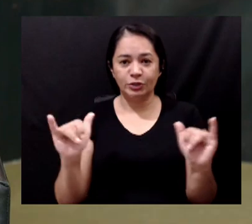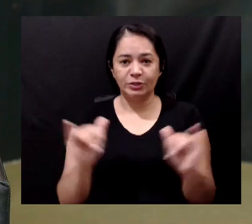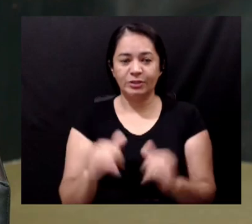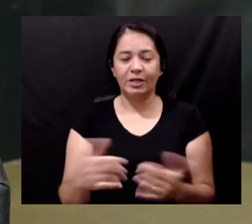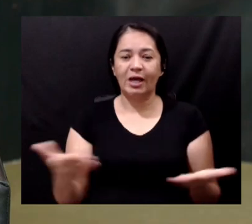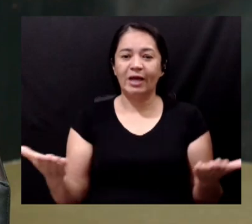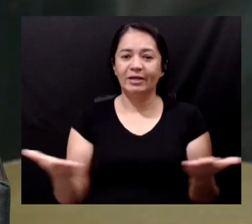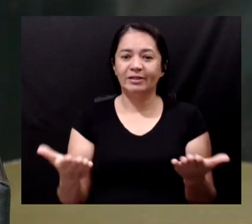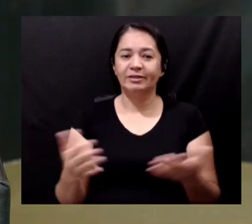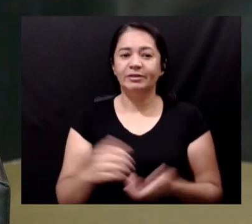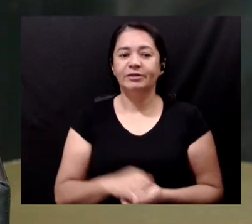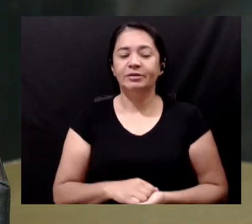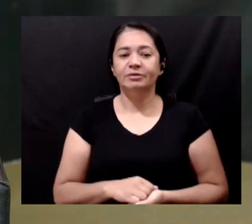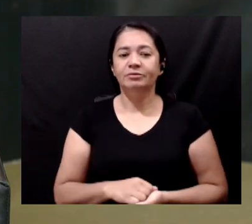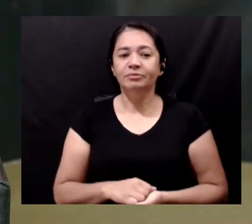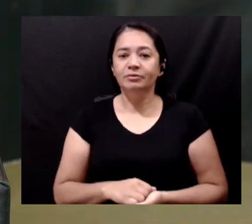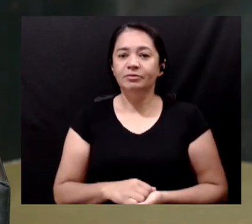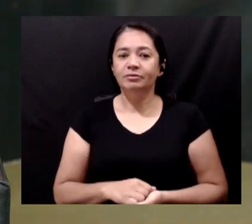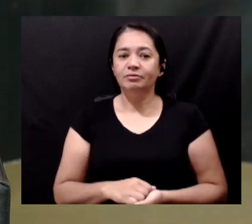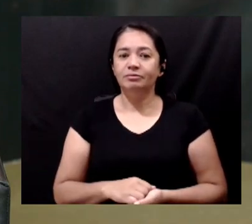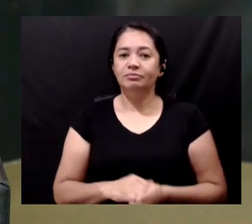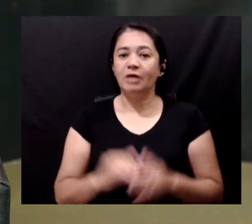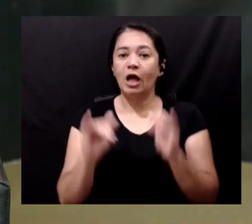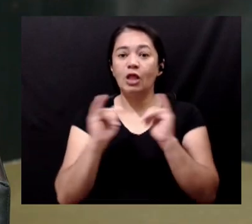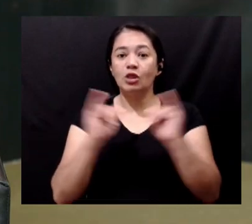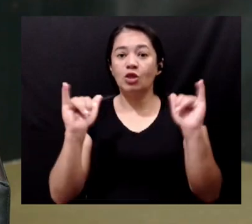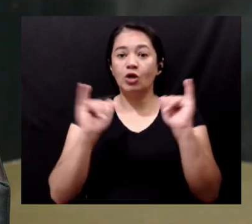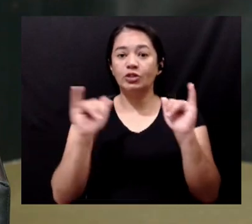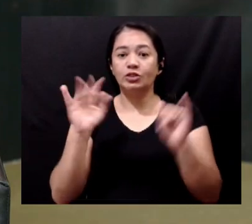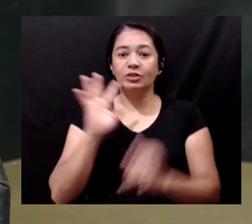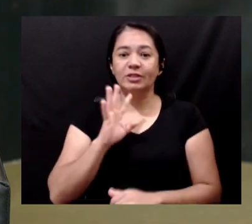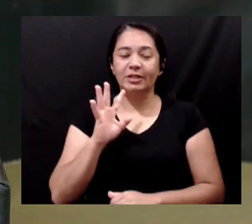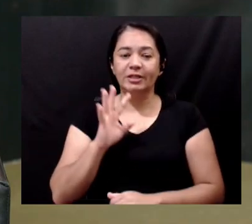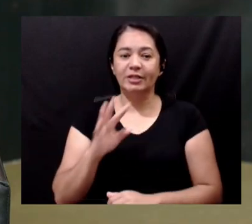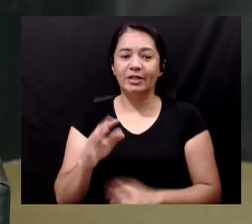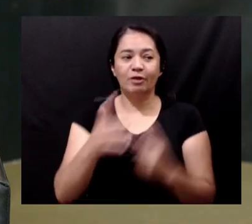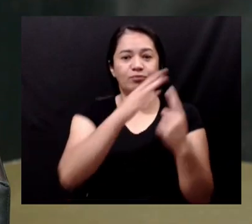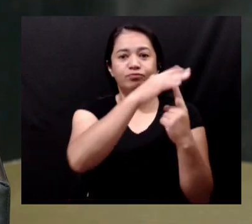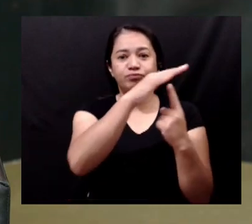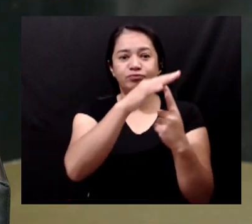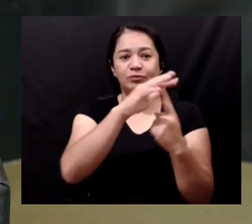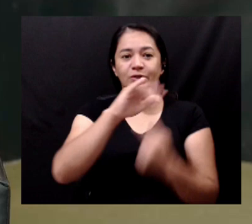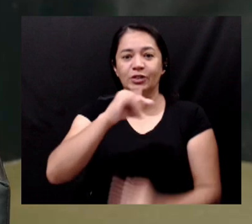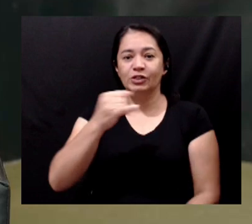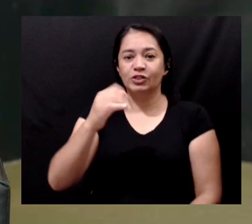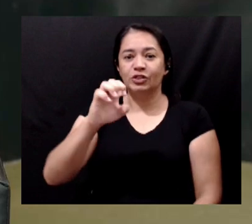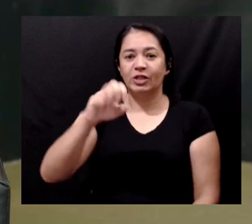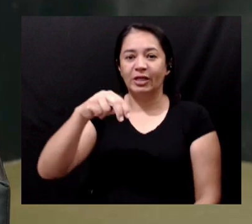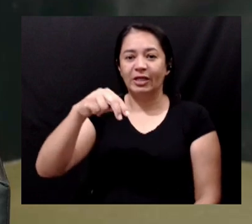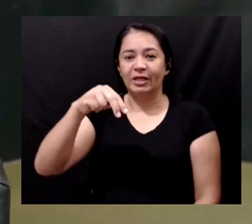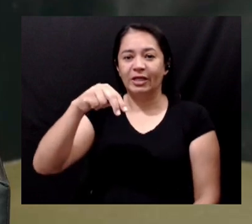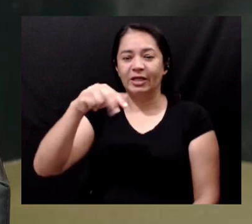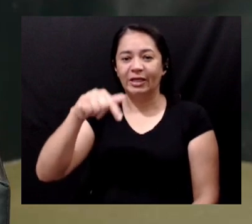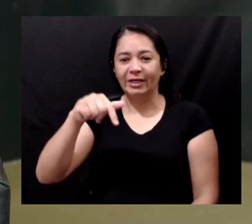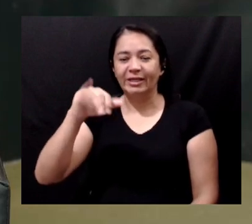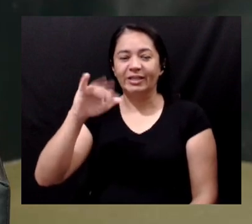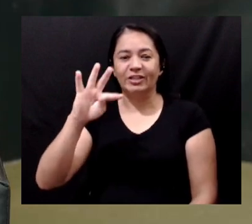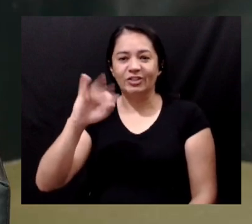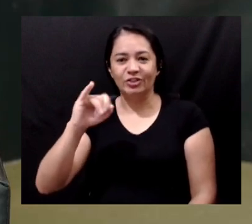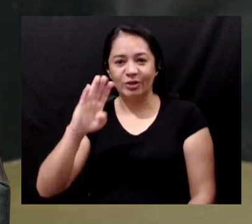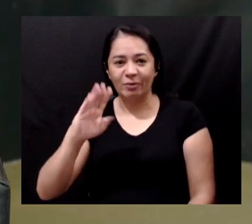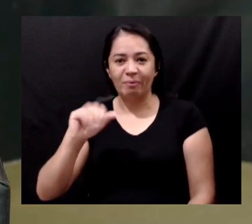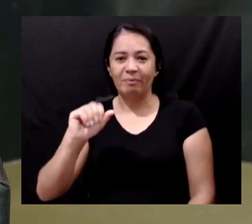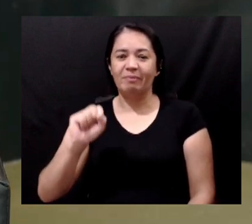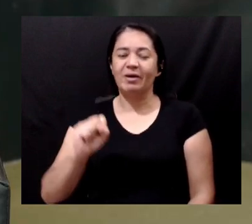olha que notícia legal, Bosque do Jequitibás recebe Festival de Orquídeas e Suculentas. O Bosque do